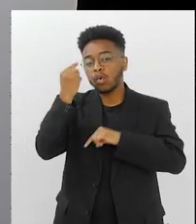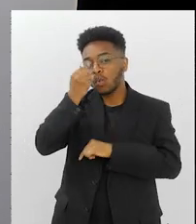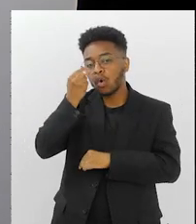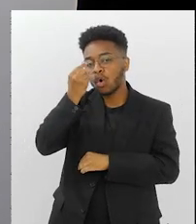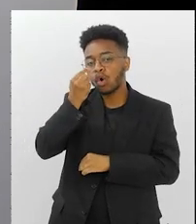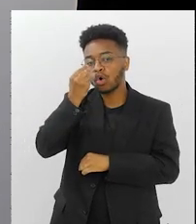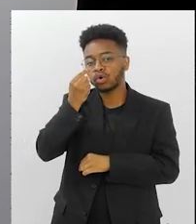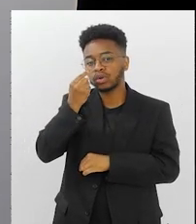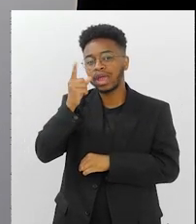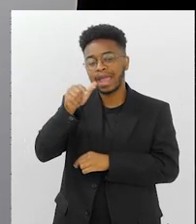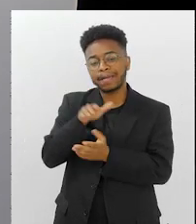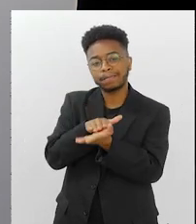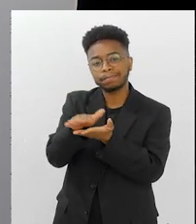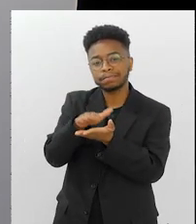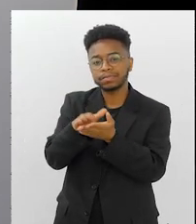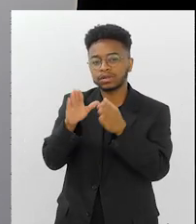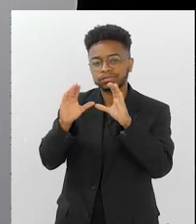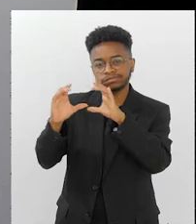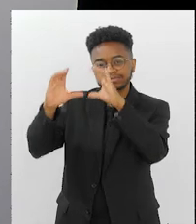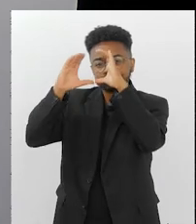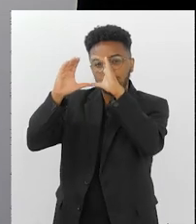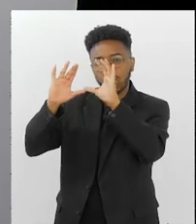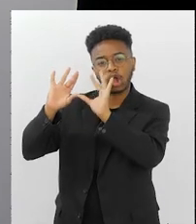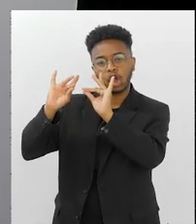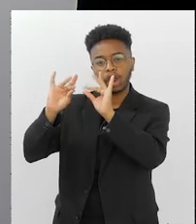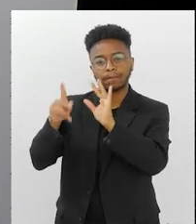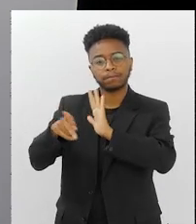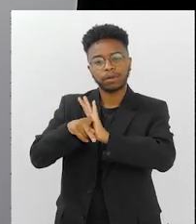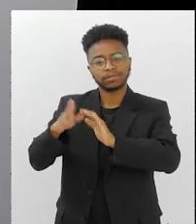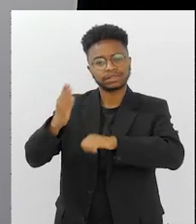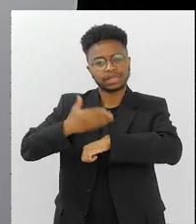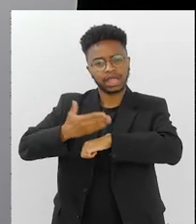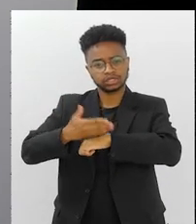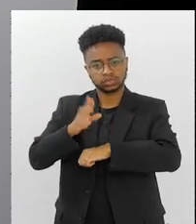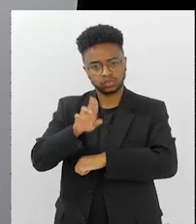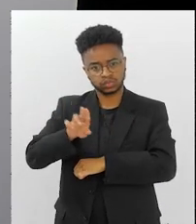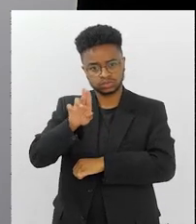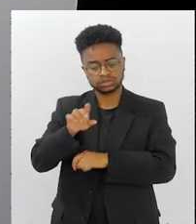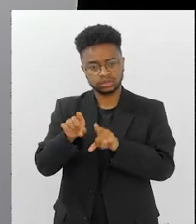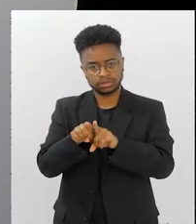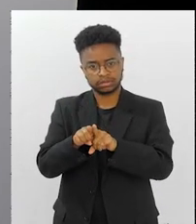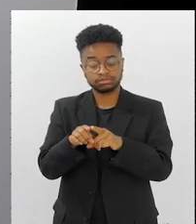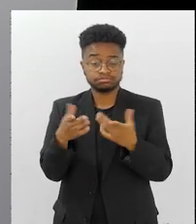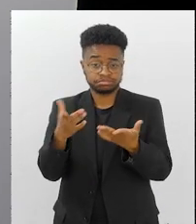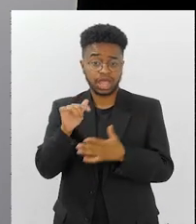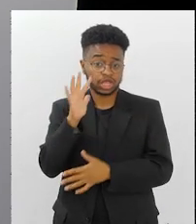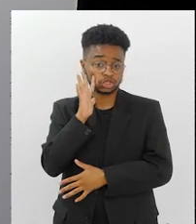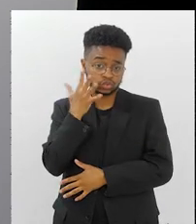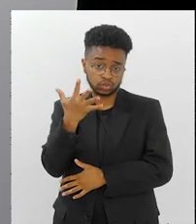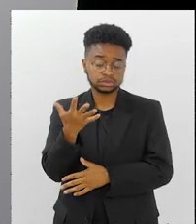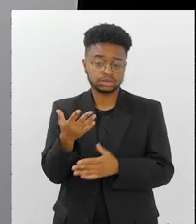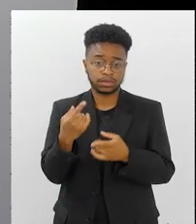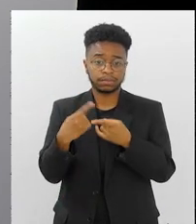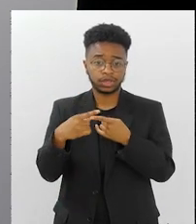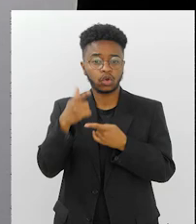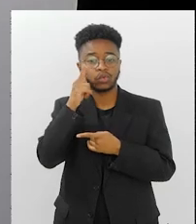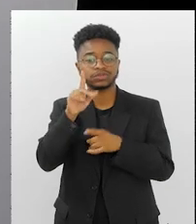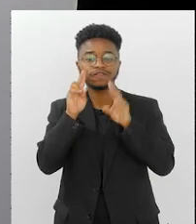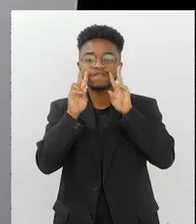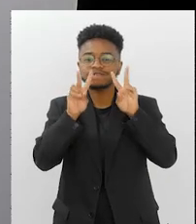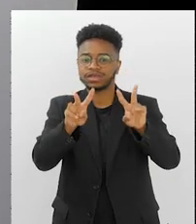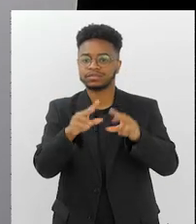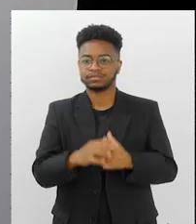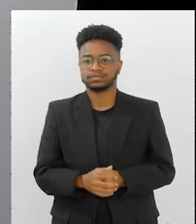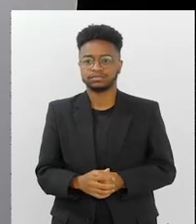um é uma uma impressão perfurada que é um adesivo de táxi táxi usa no é isso foi a grande solução que você conseguia enxergar